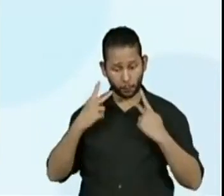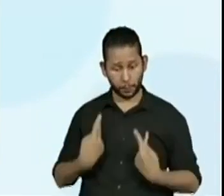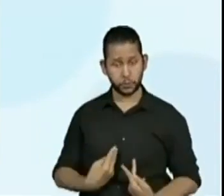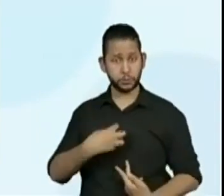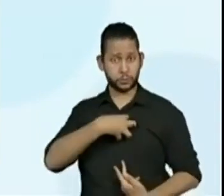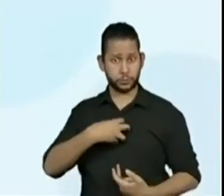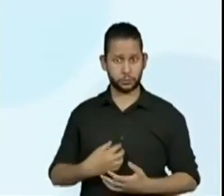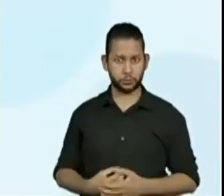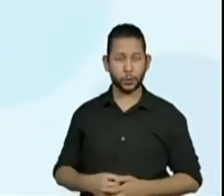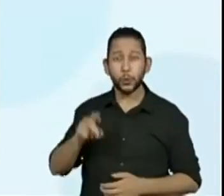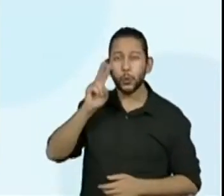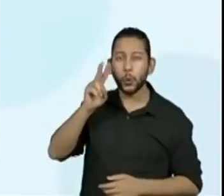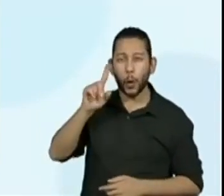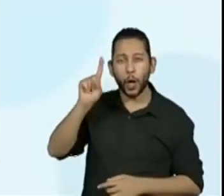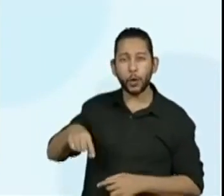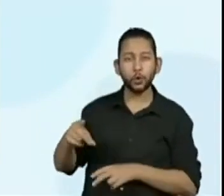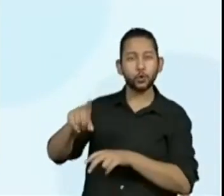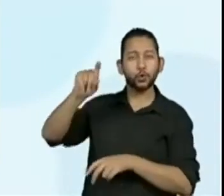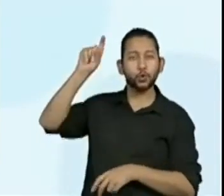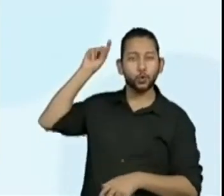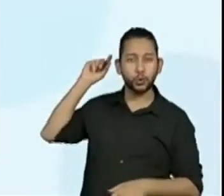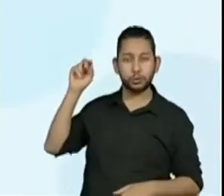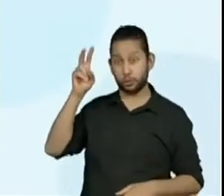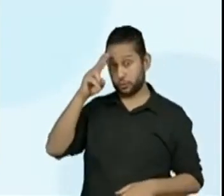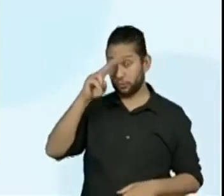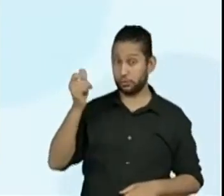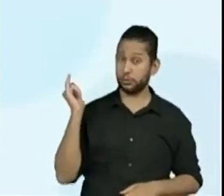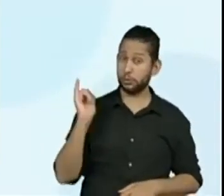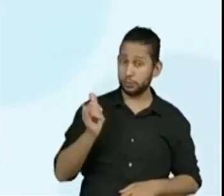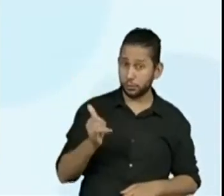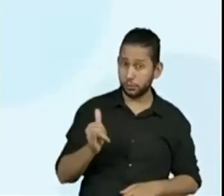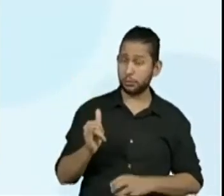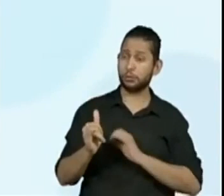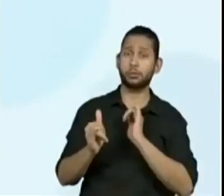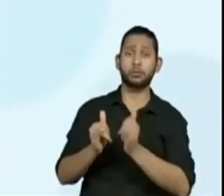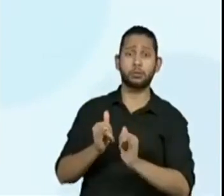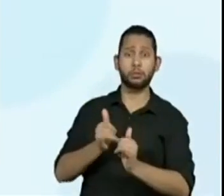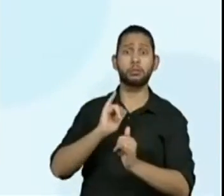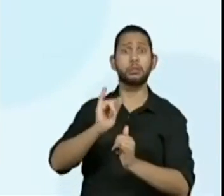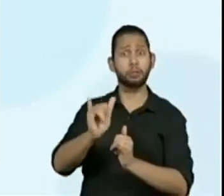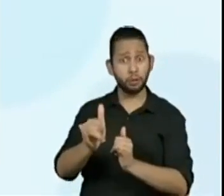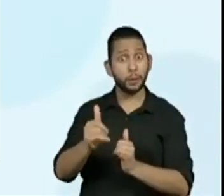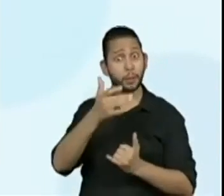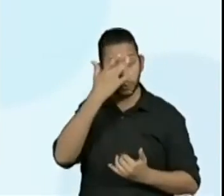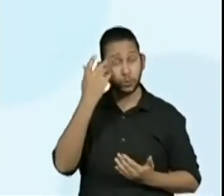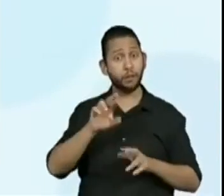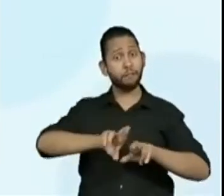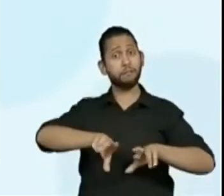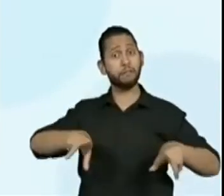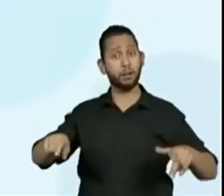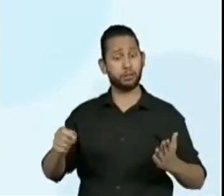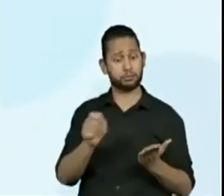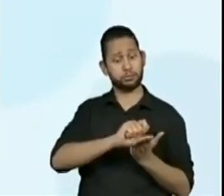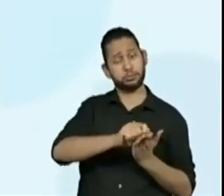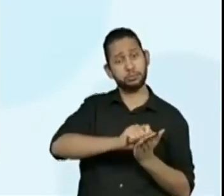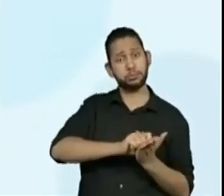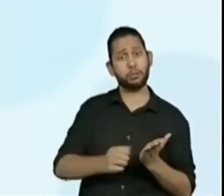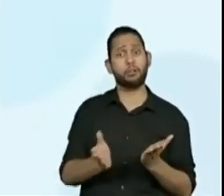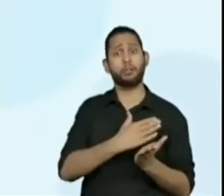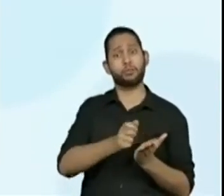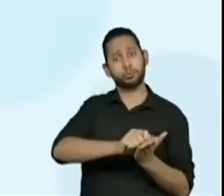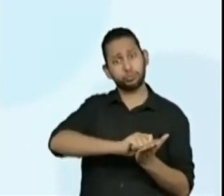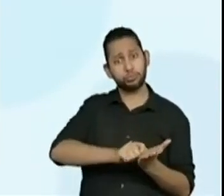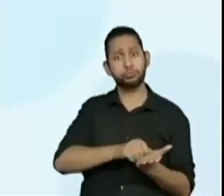sejam muito antigos, os contos continuam sendo recontados em livros por autores que, muitas